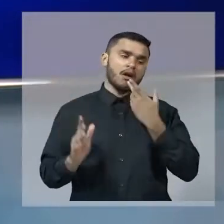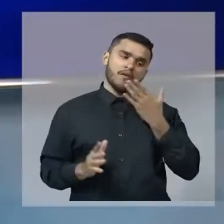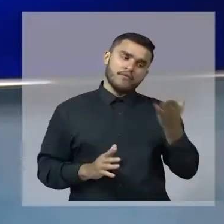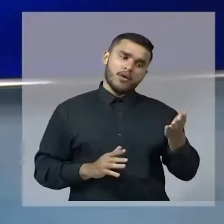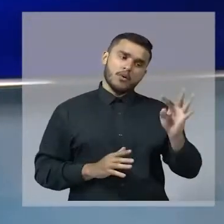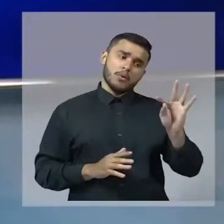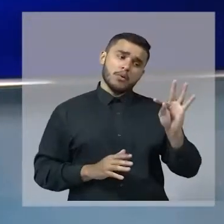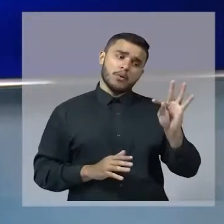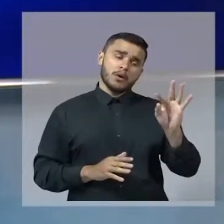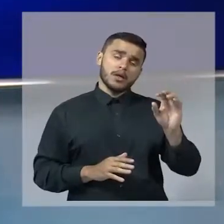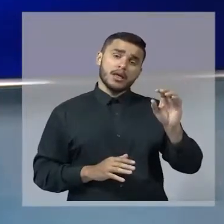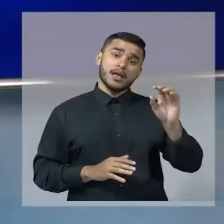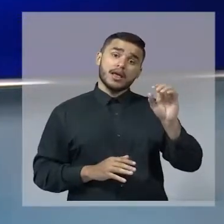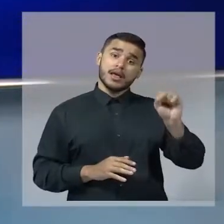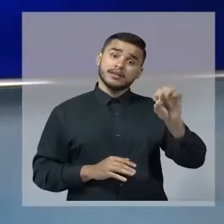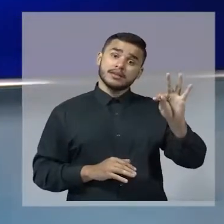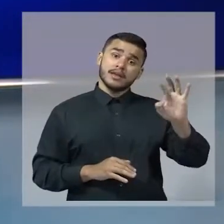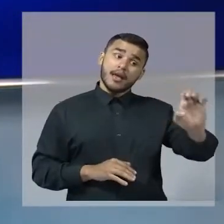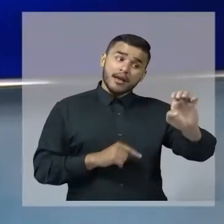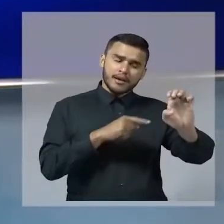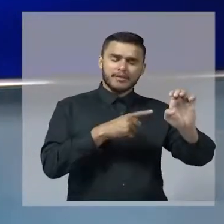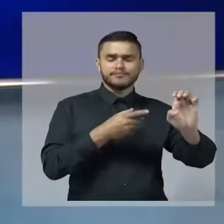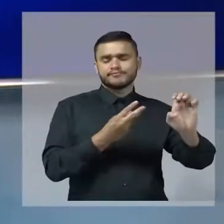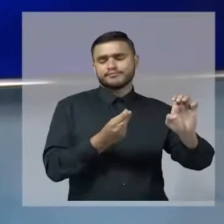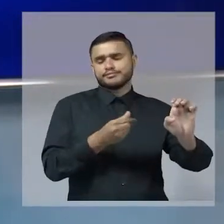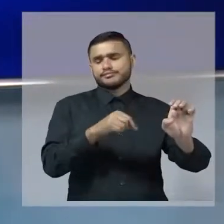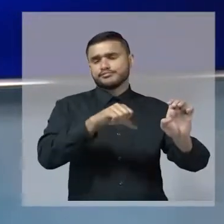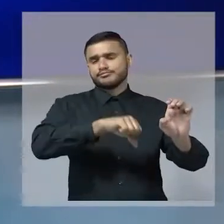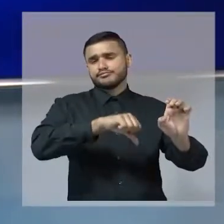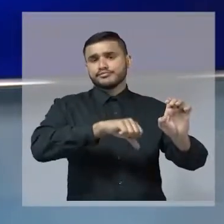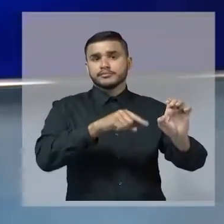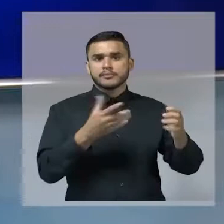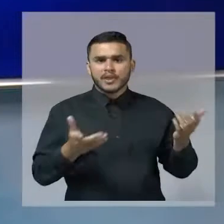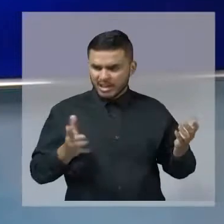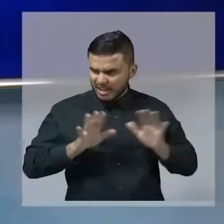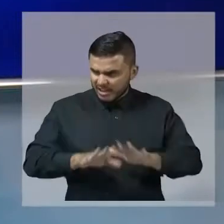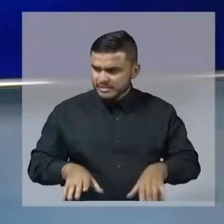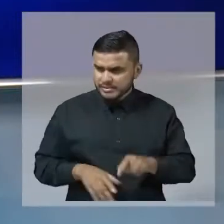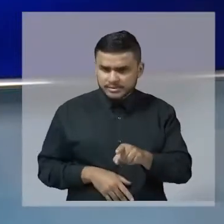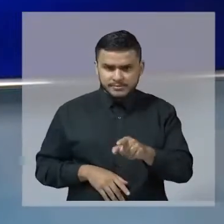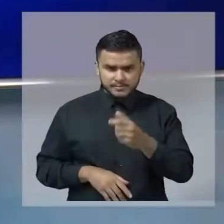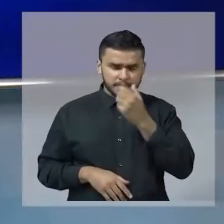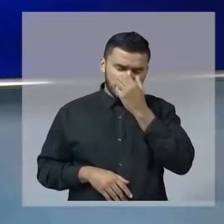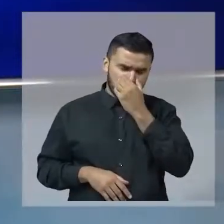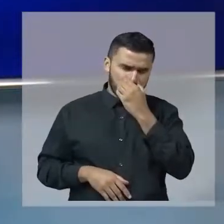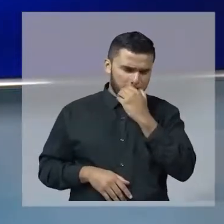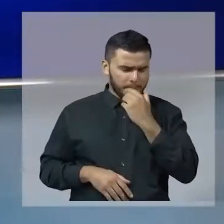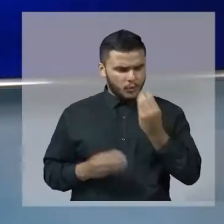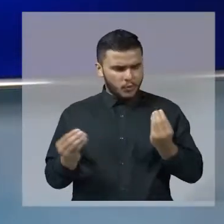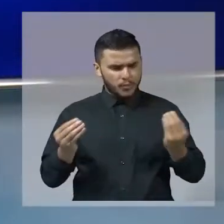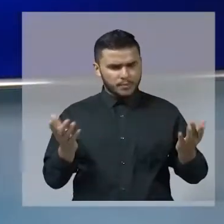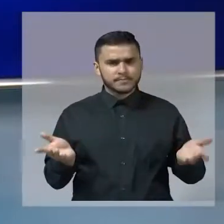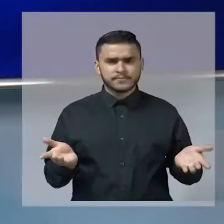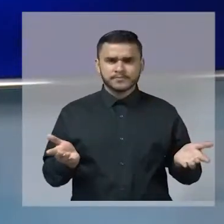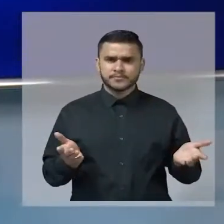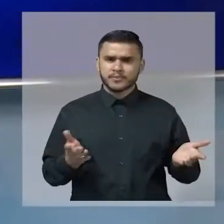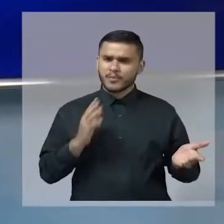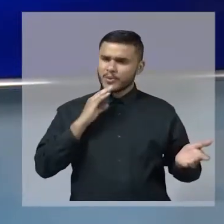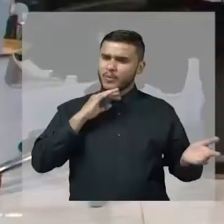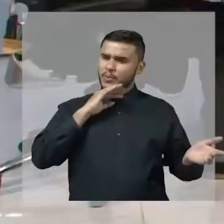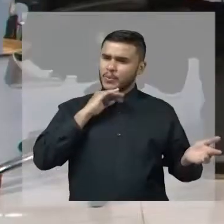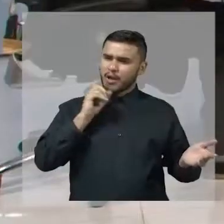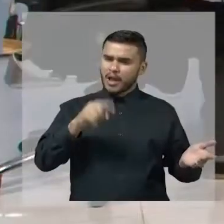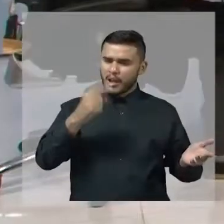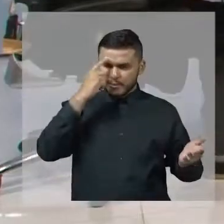prêmio à impunidade, dará aos, digamos, aos reincidentes nessa prática malsã o direito